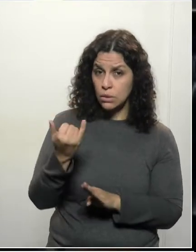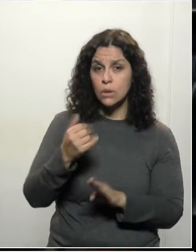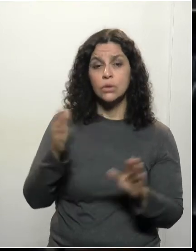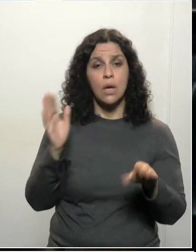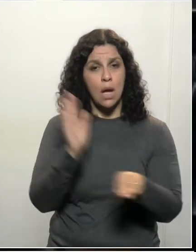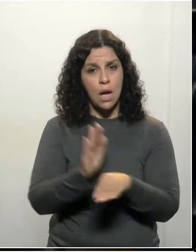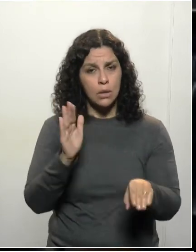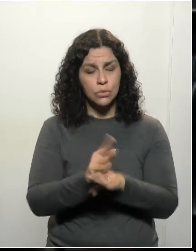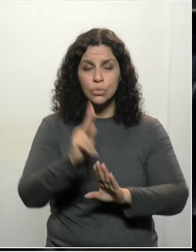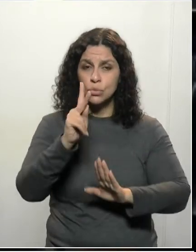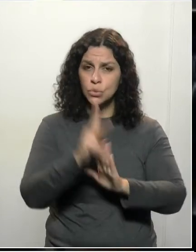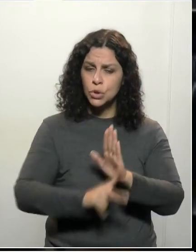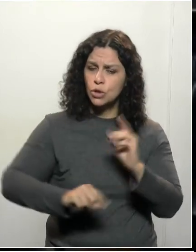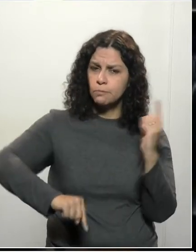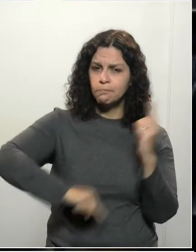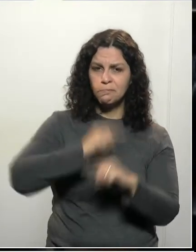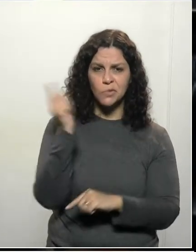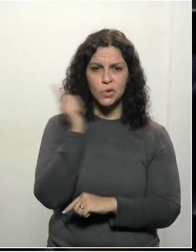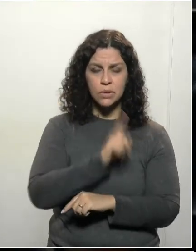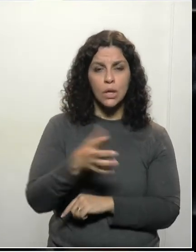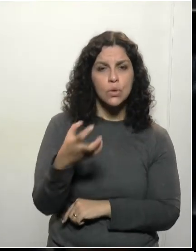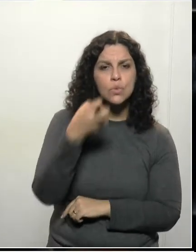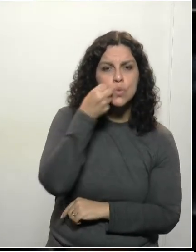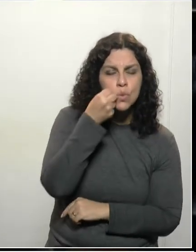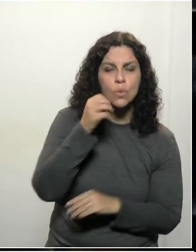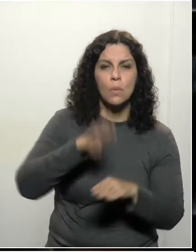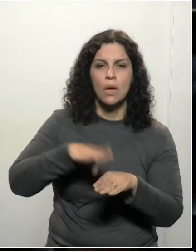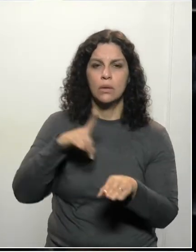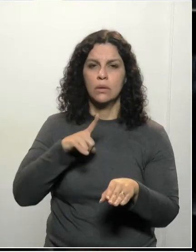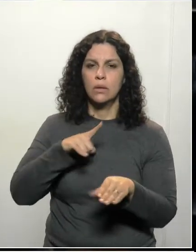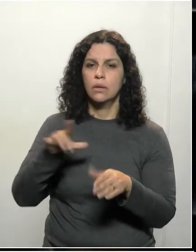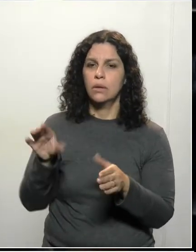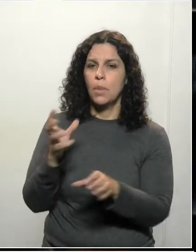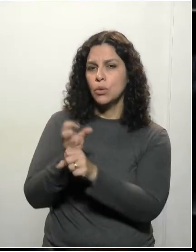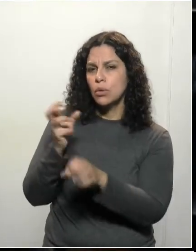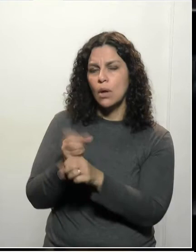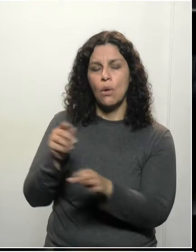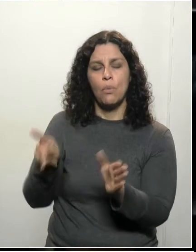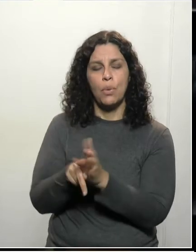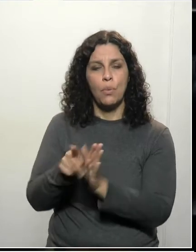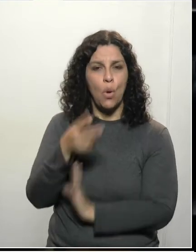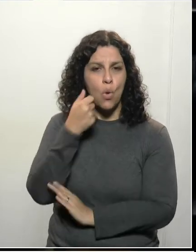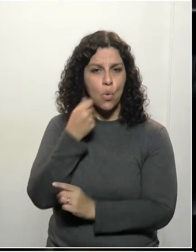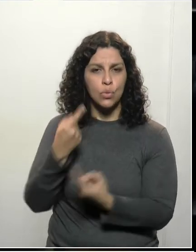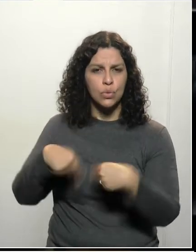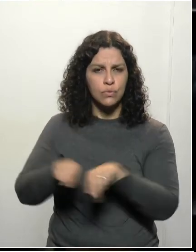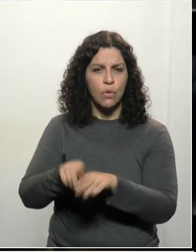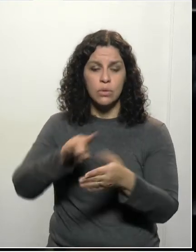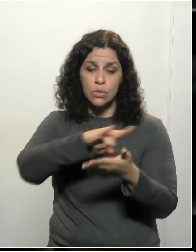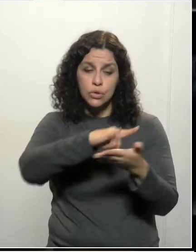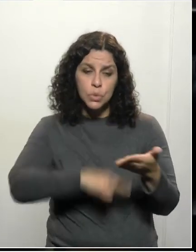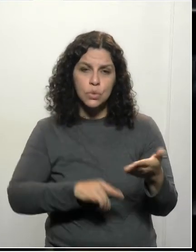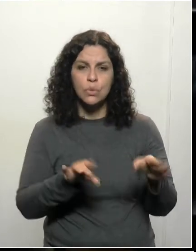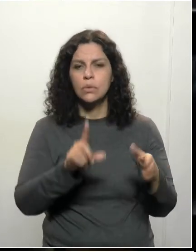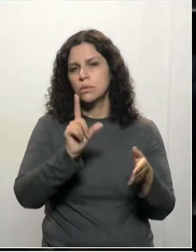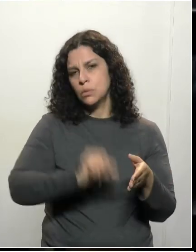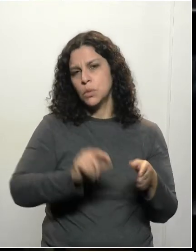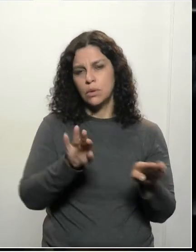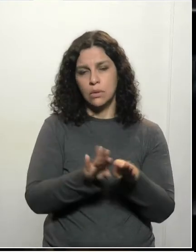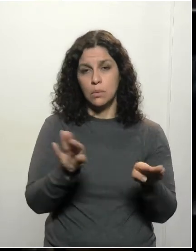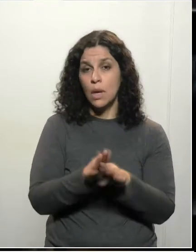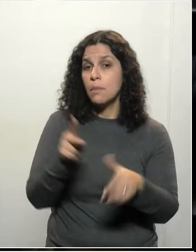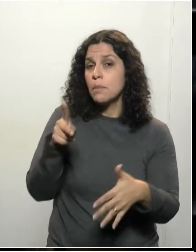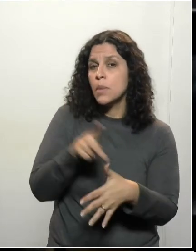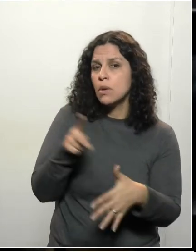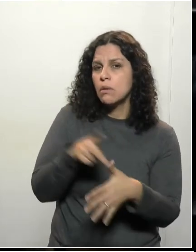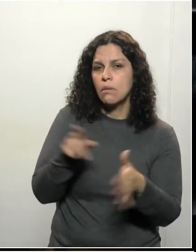redundar em lucros, dos lucros adivinhos, uma volta para a tarifa, temos que também,